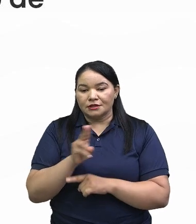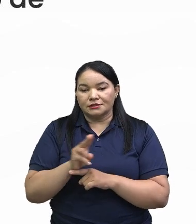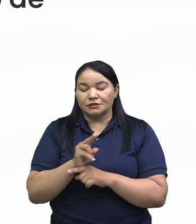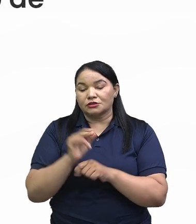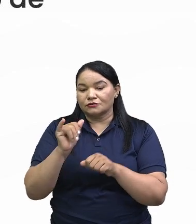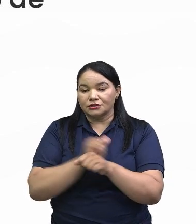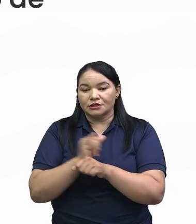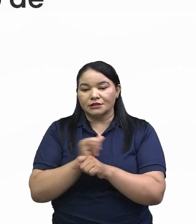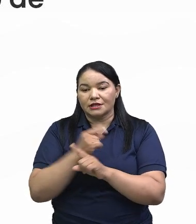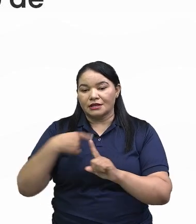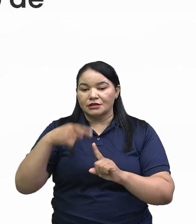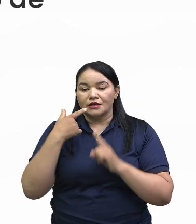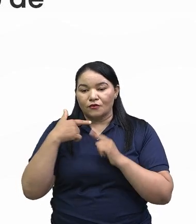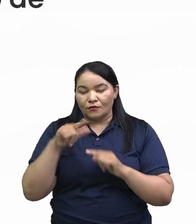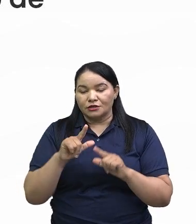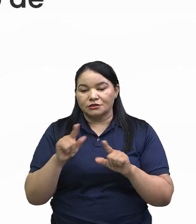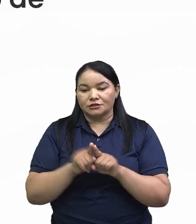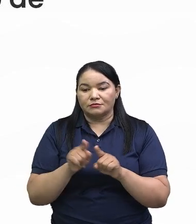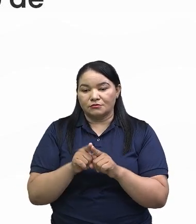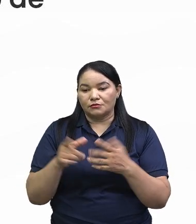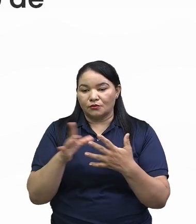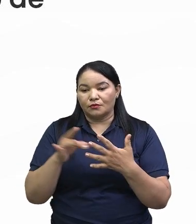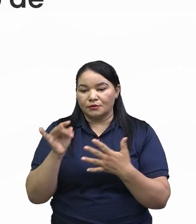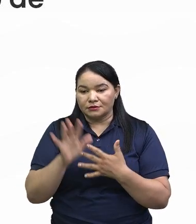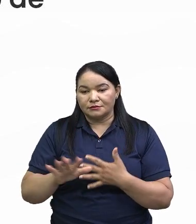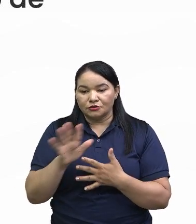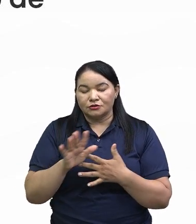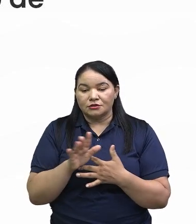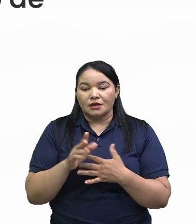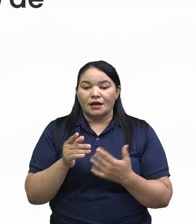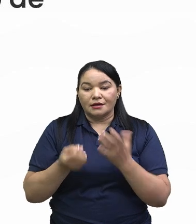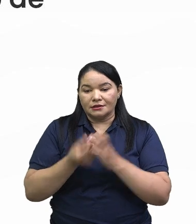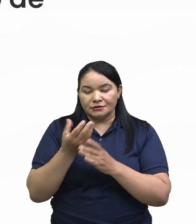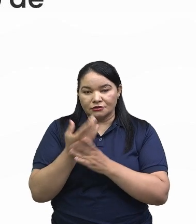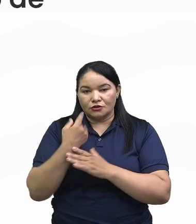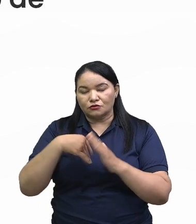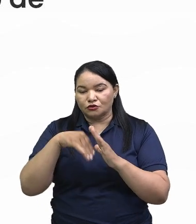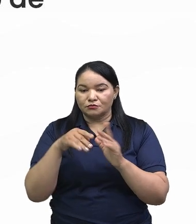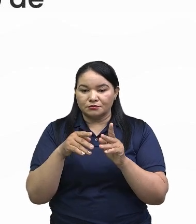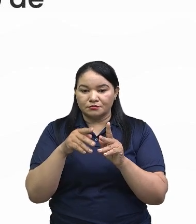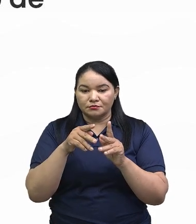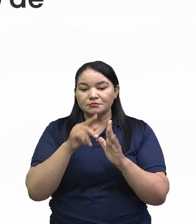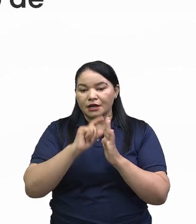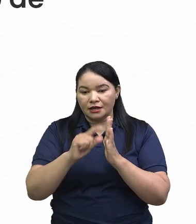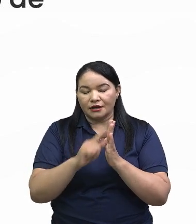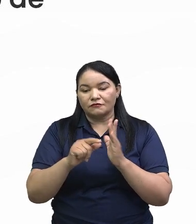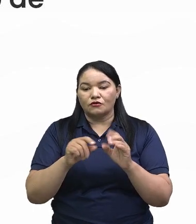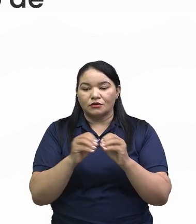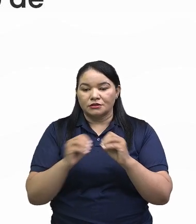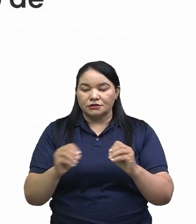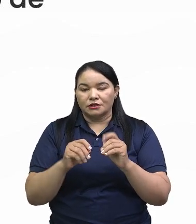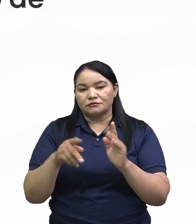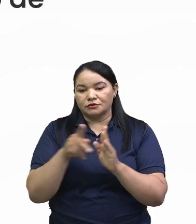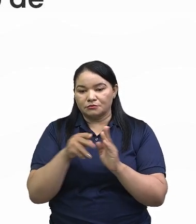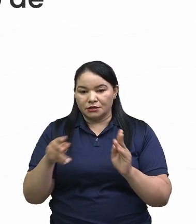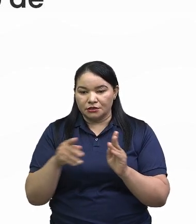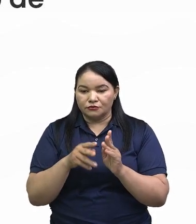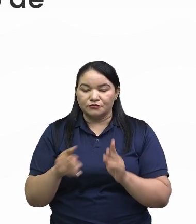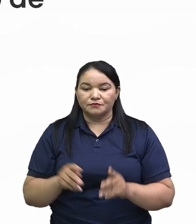de recursos linguísticos e multissemióticos na articulação de parágrafos, orações e